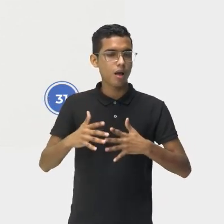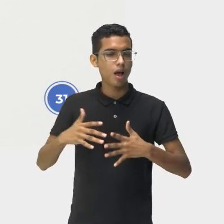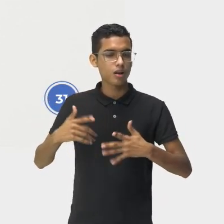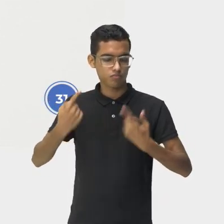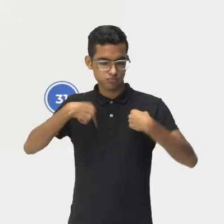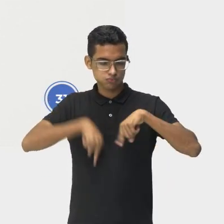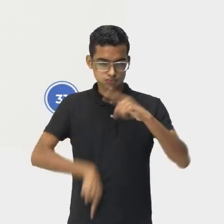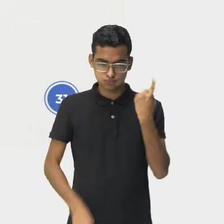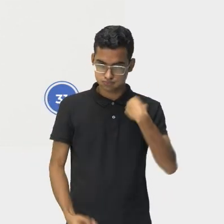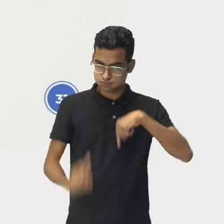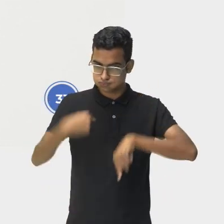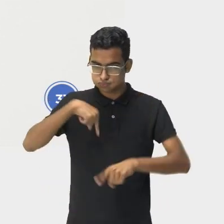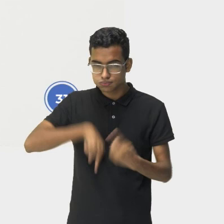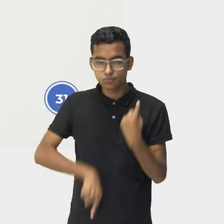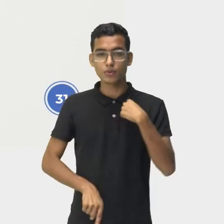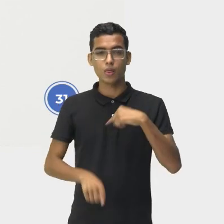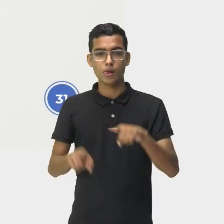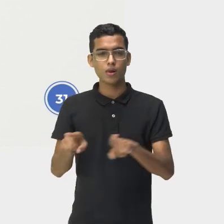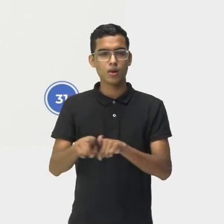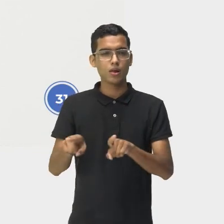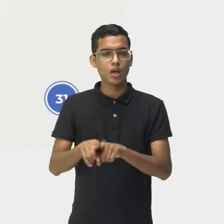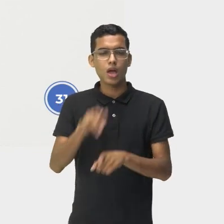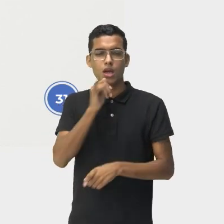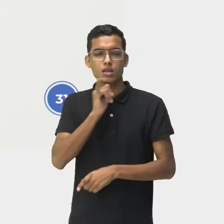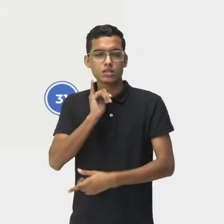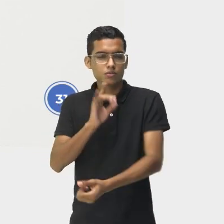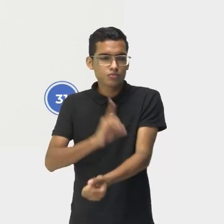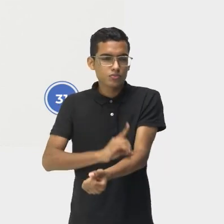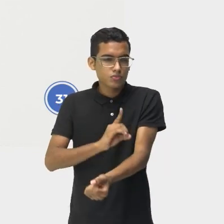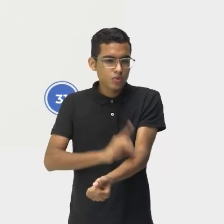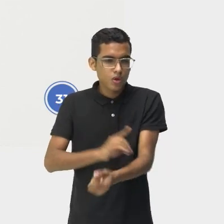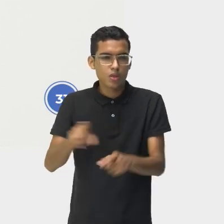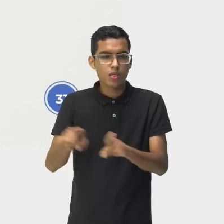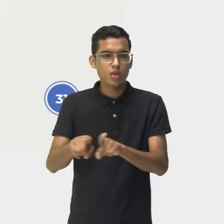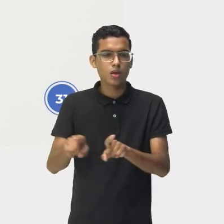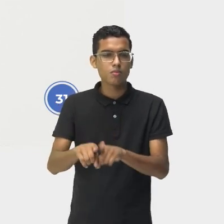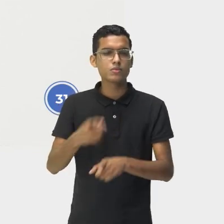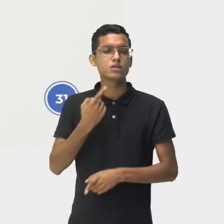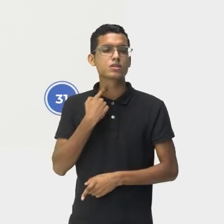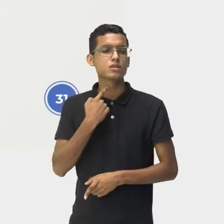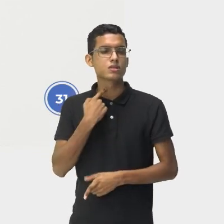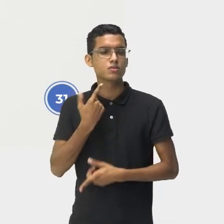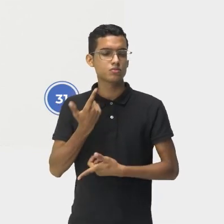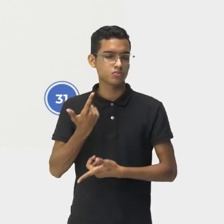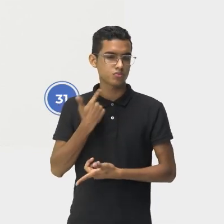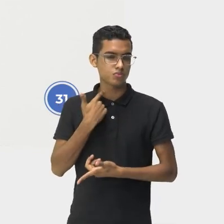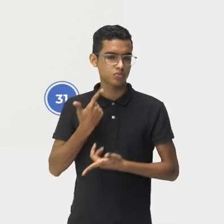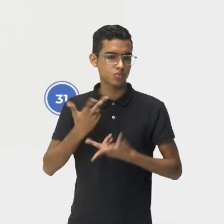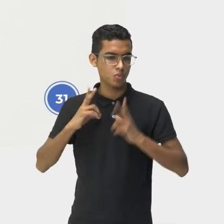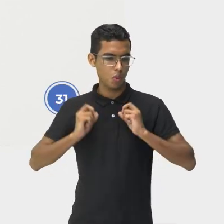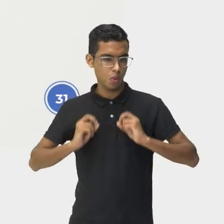o diabetes mellitus, o hipotiroidismo, dentre outros,